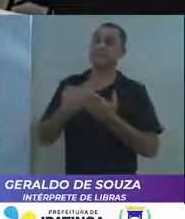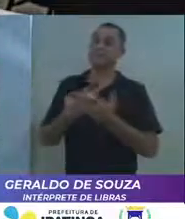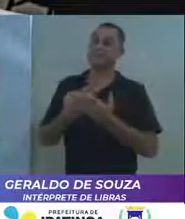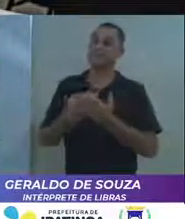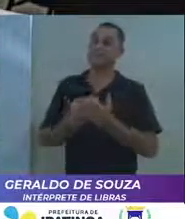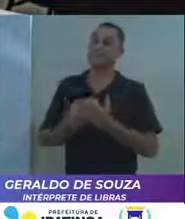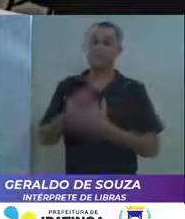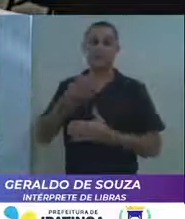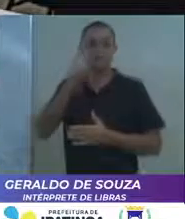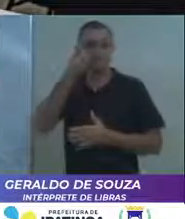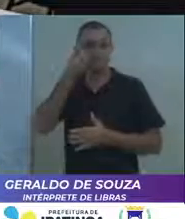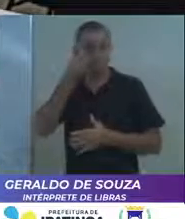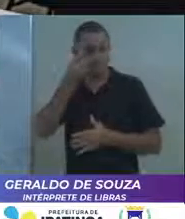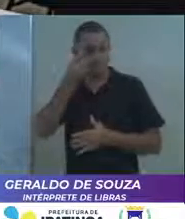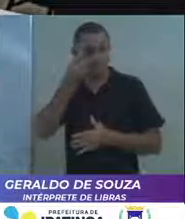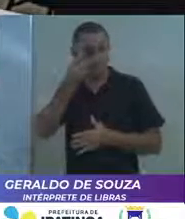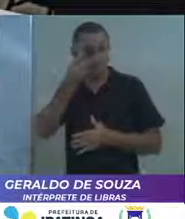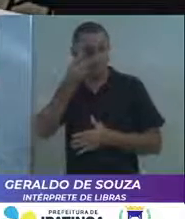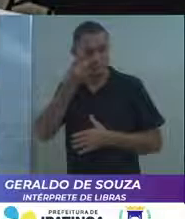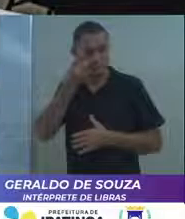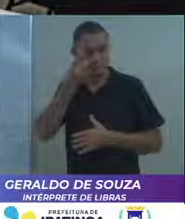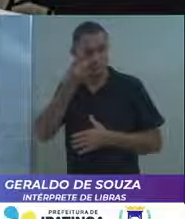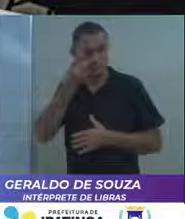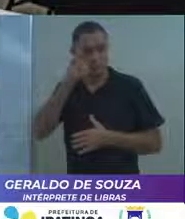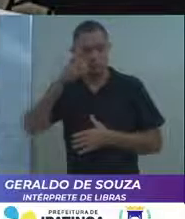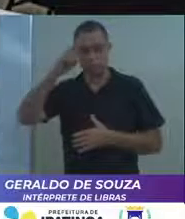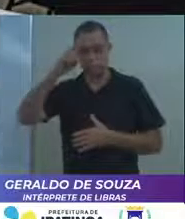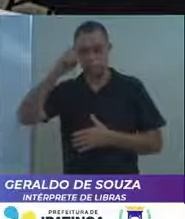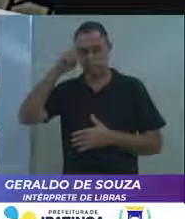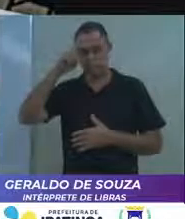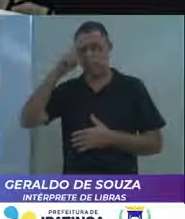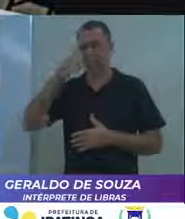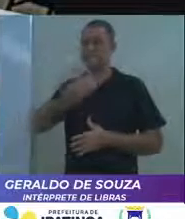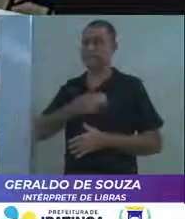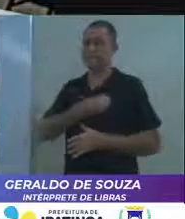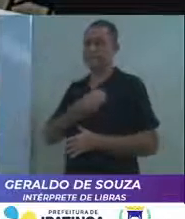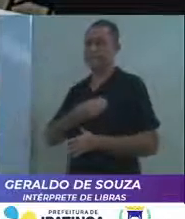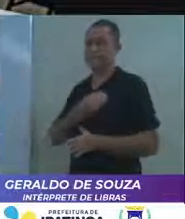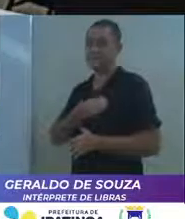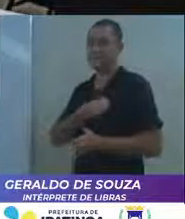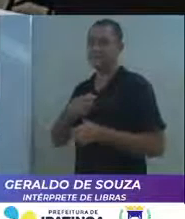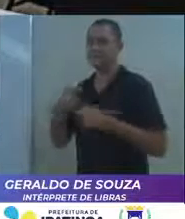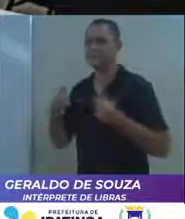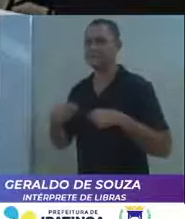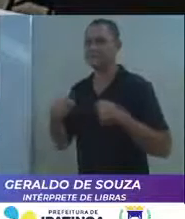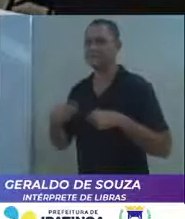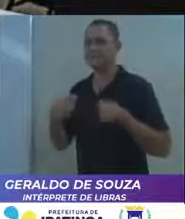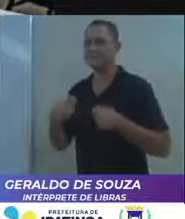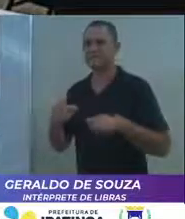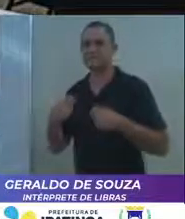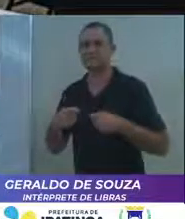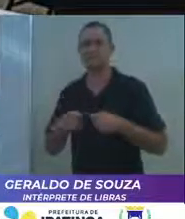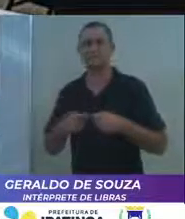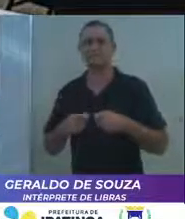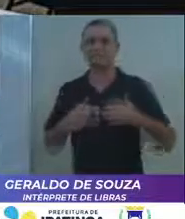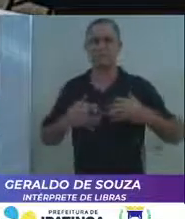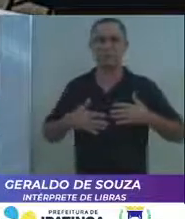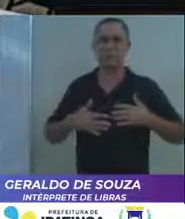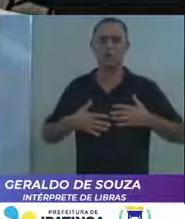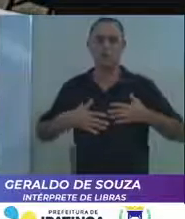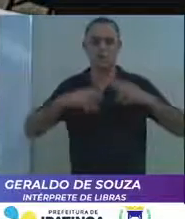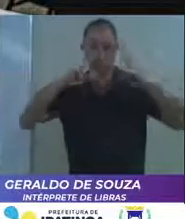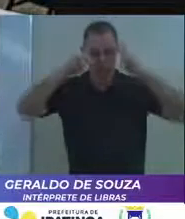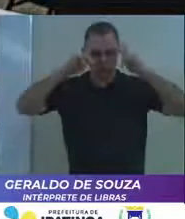Que interfere na nossa voz. Então, eu preciso ter um momento maior de hidratação, gente.